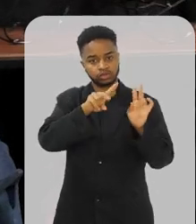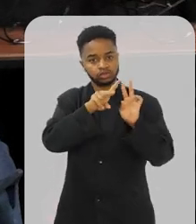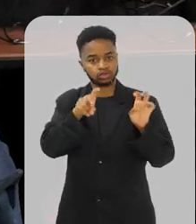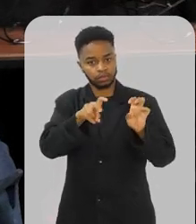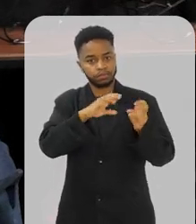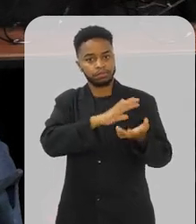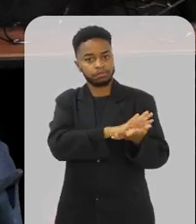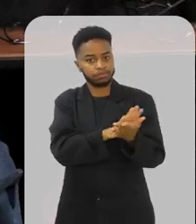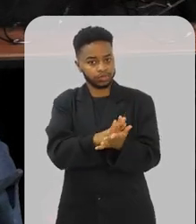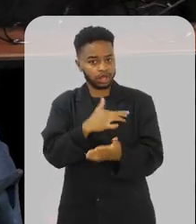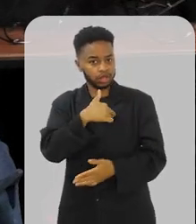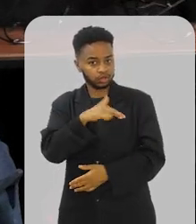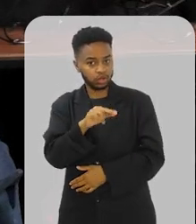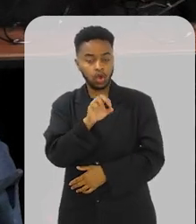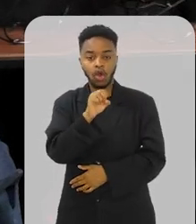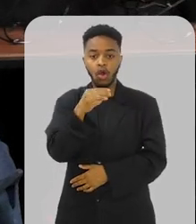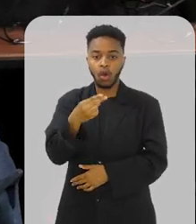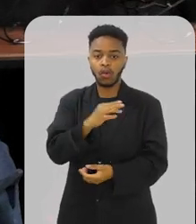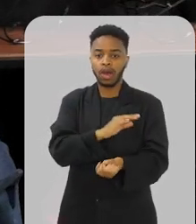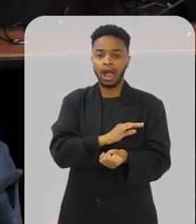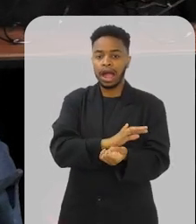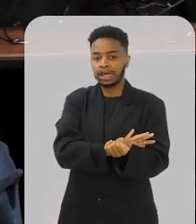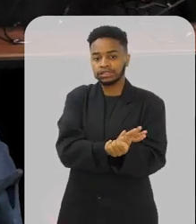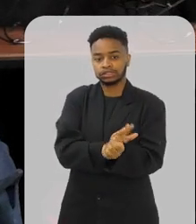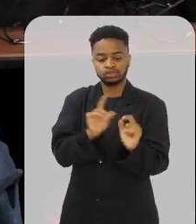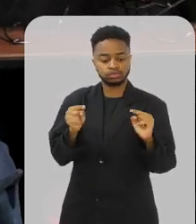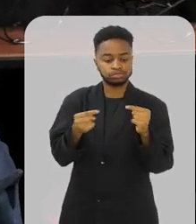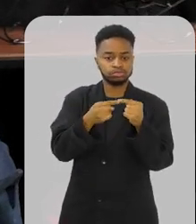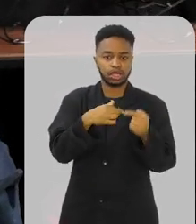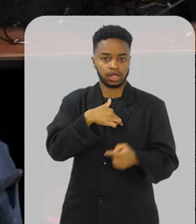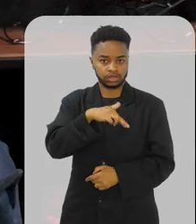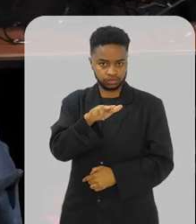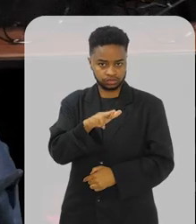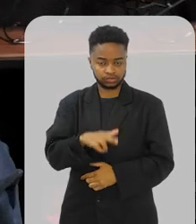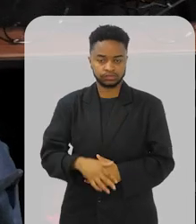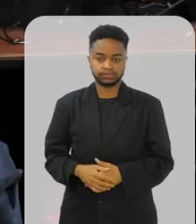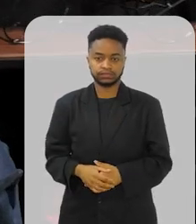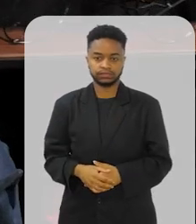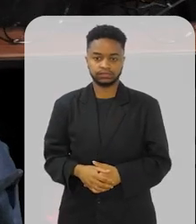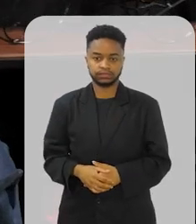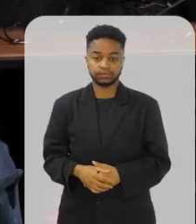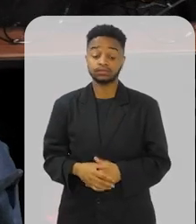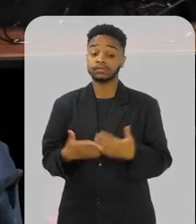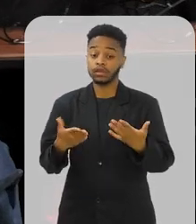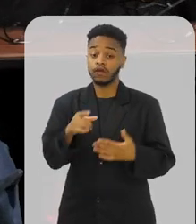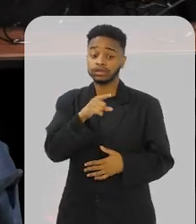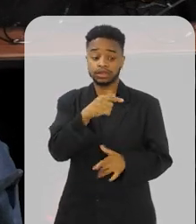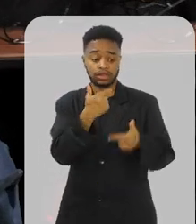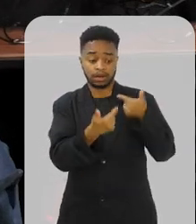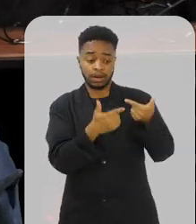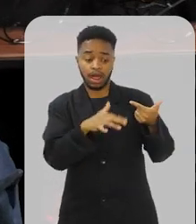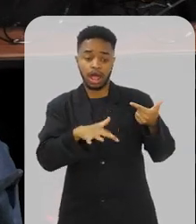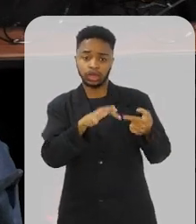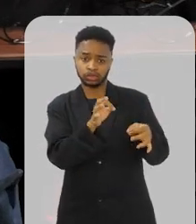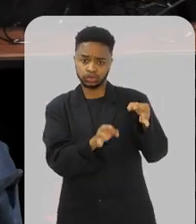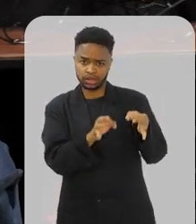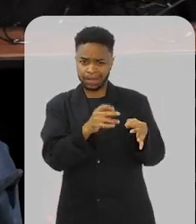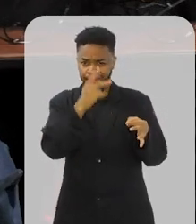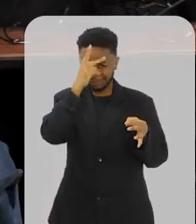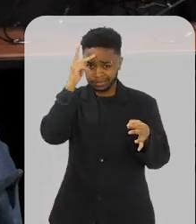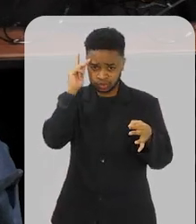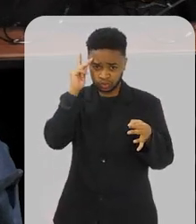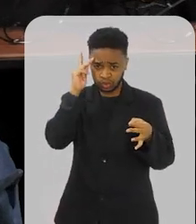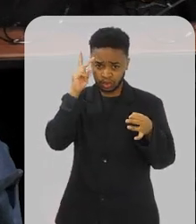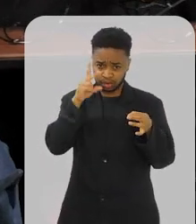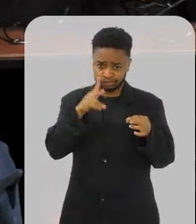intolerância ou racismo religioso. Isso. Você é da parte jurídica. As pessoas levam